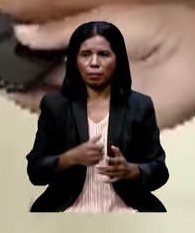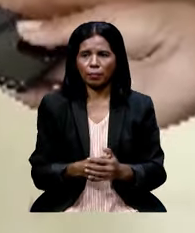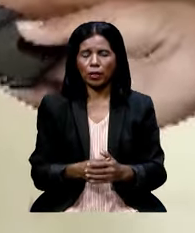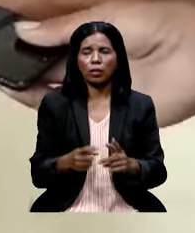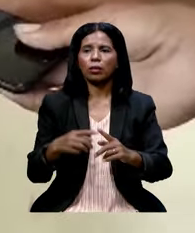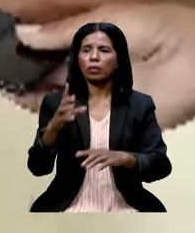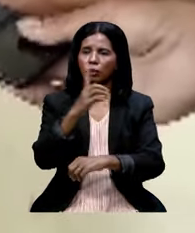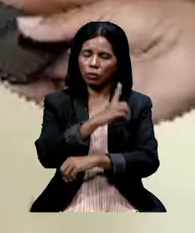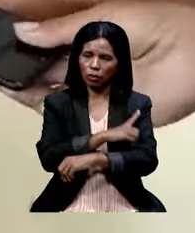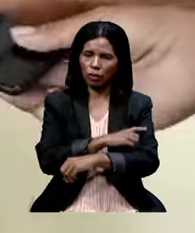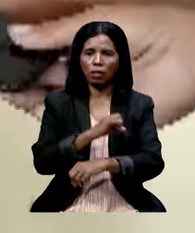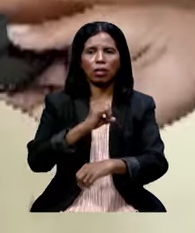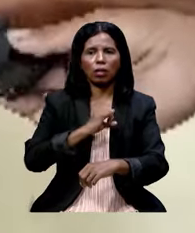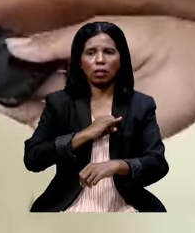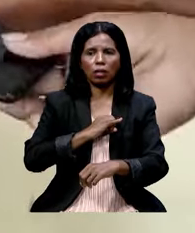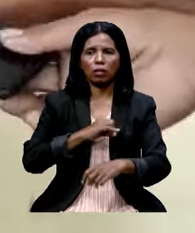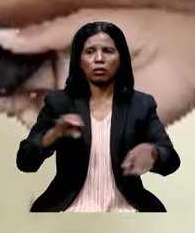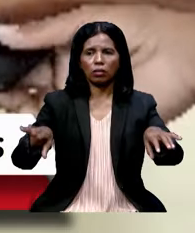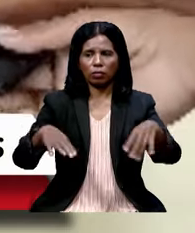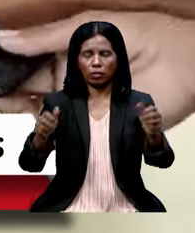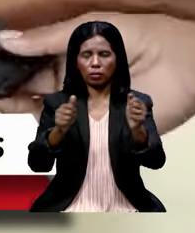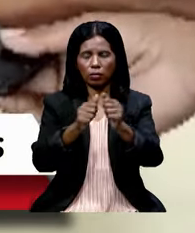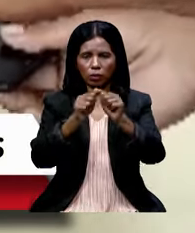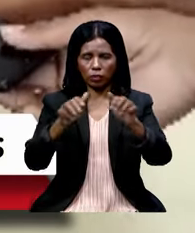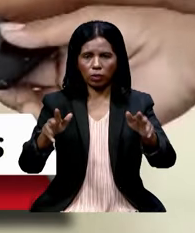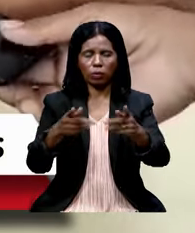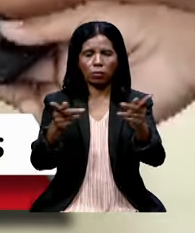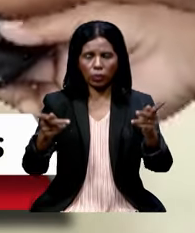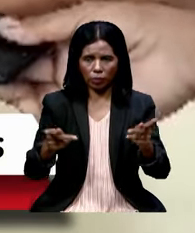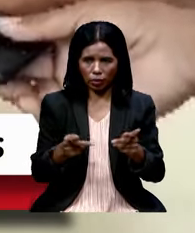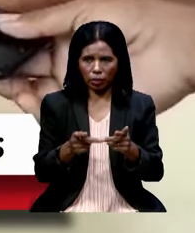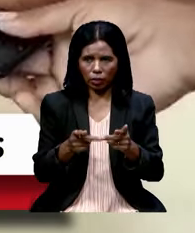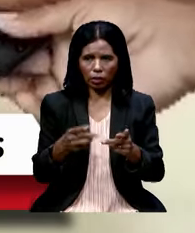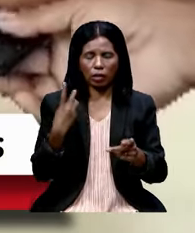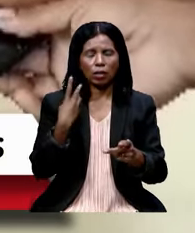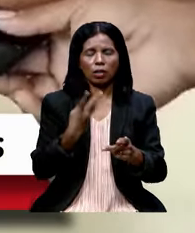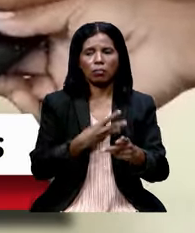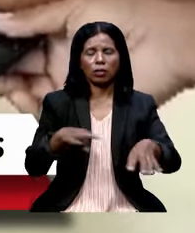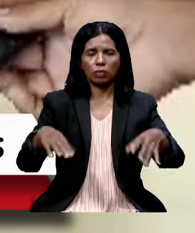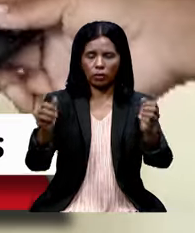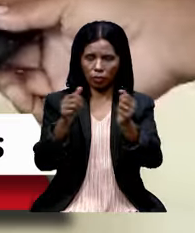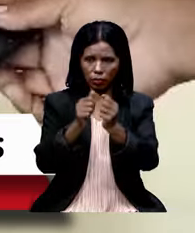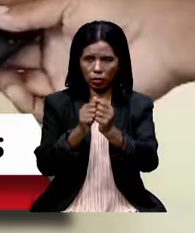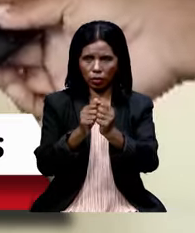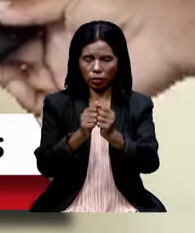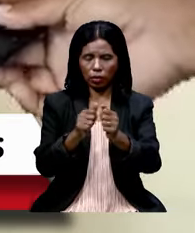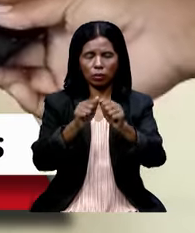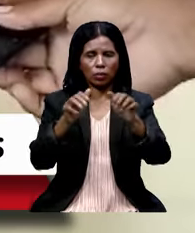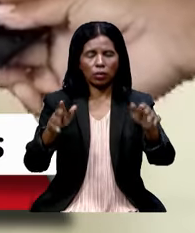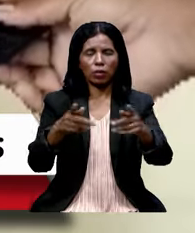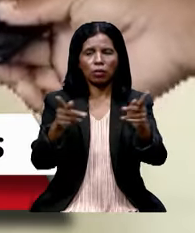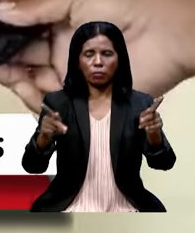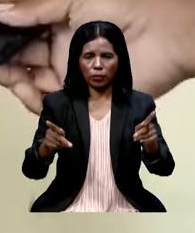ohin hao coordena ho administrador posto e a mineiro coordena para administrador posto